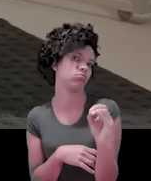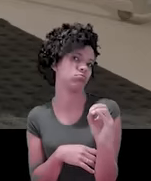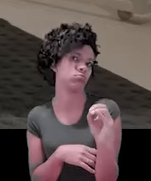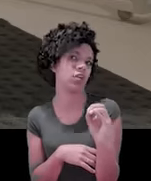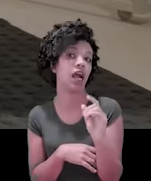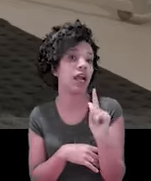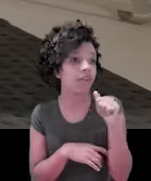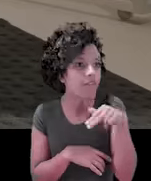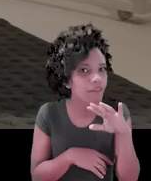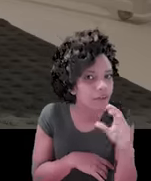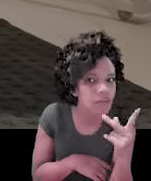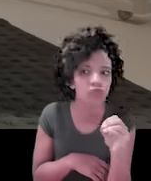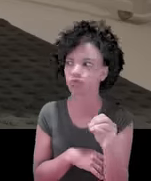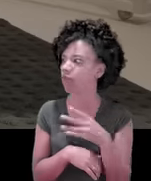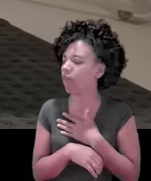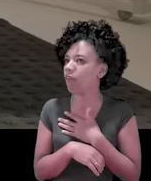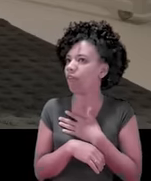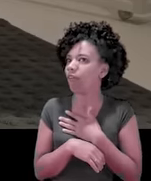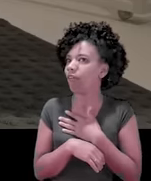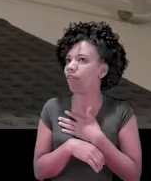aí ela fosse Gancho